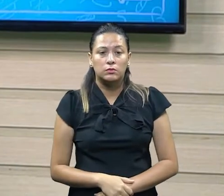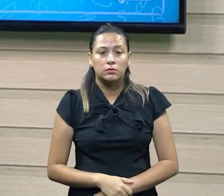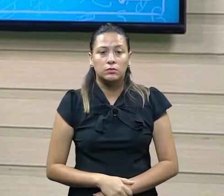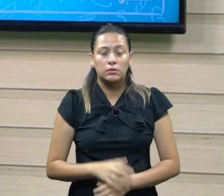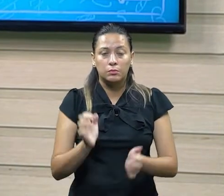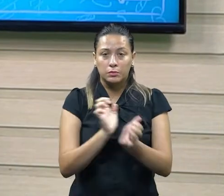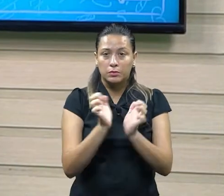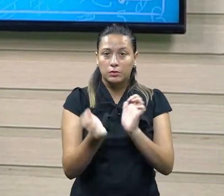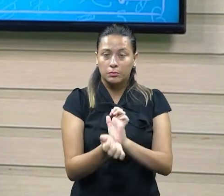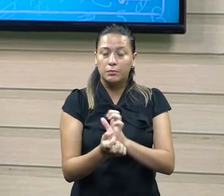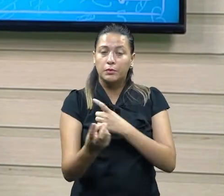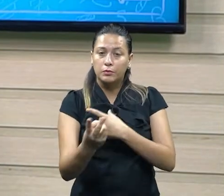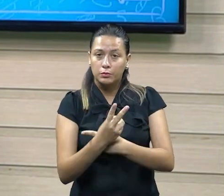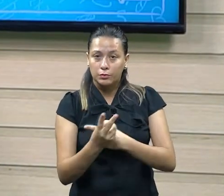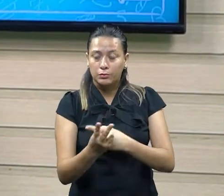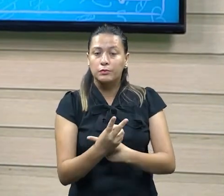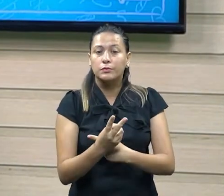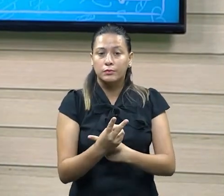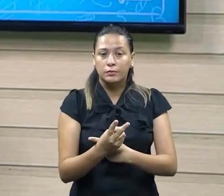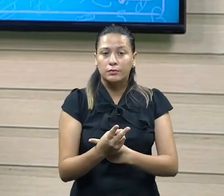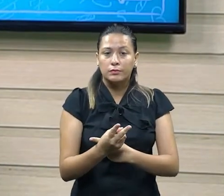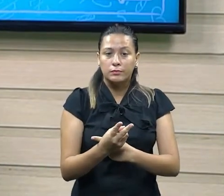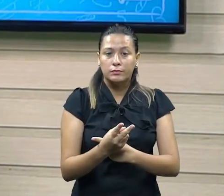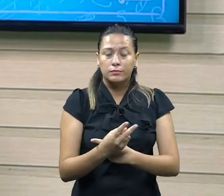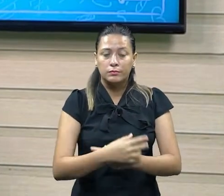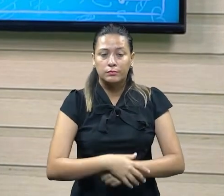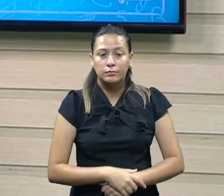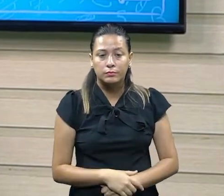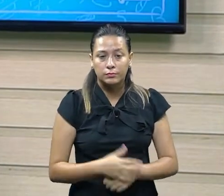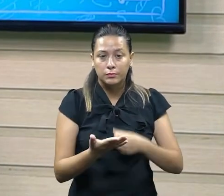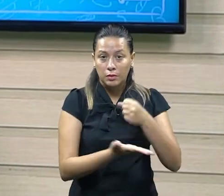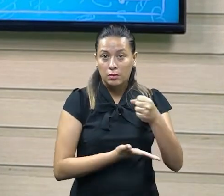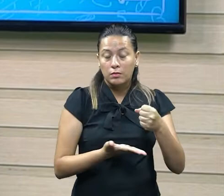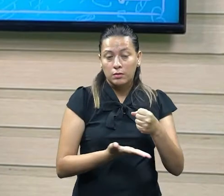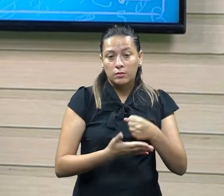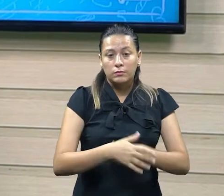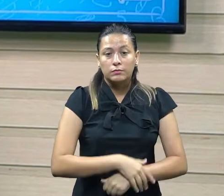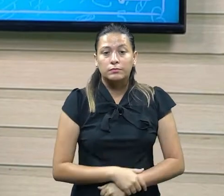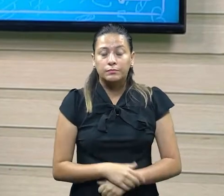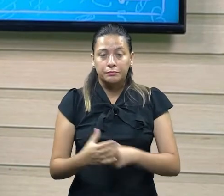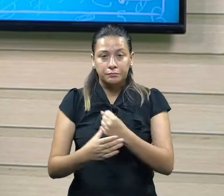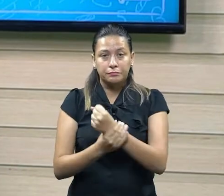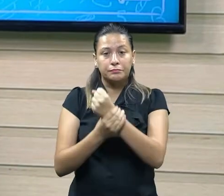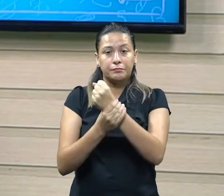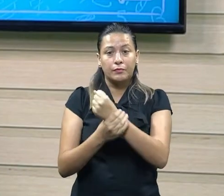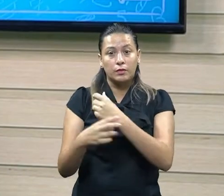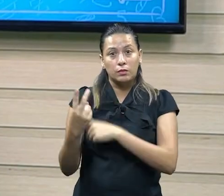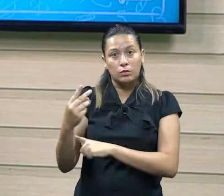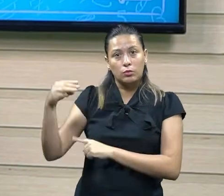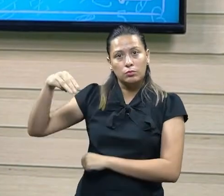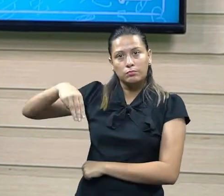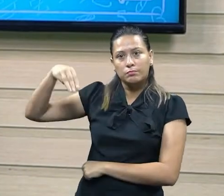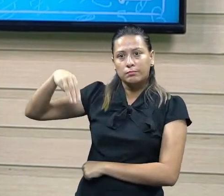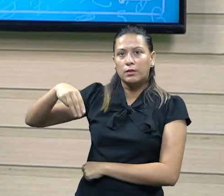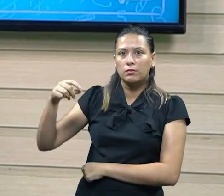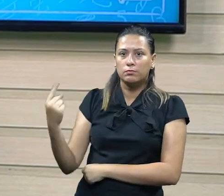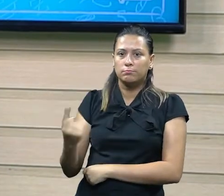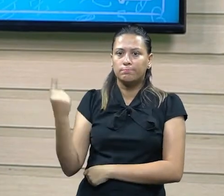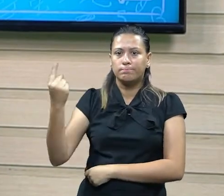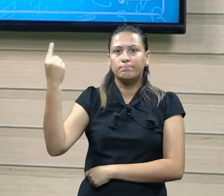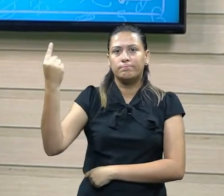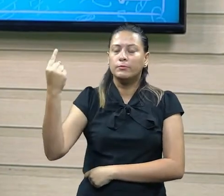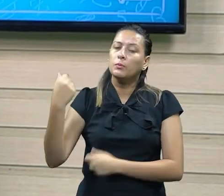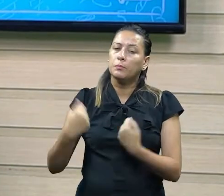proteção individual, alturas a partir de 2 metros. Então, a partir dessa altura, já é obrigatório o